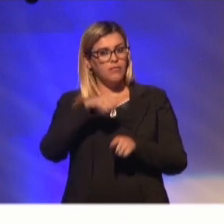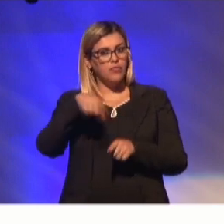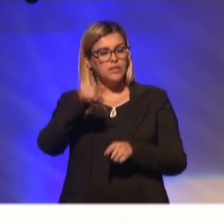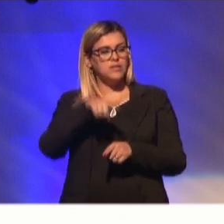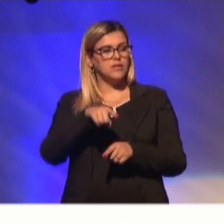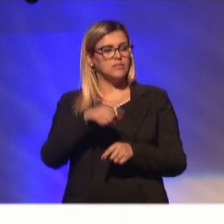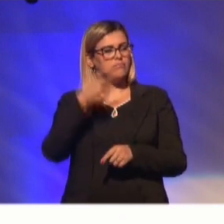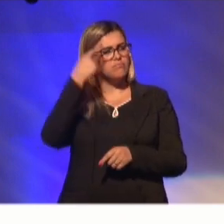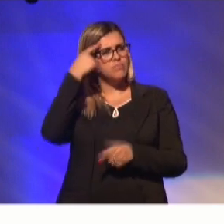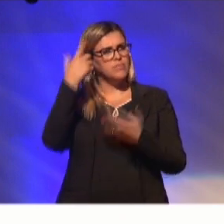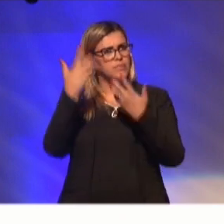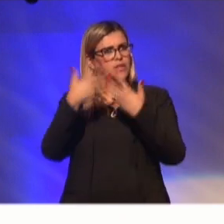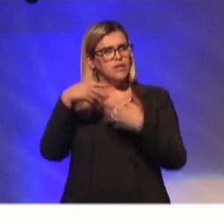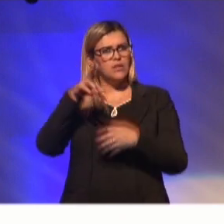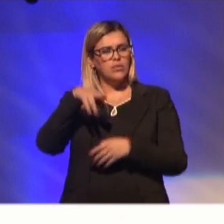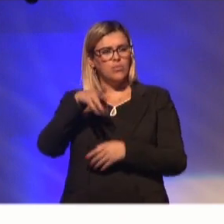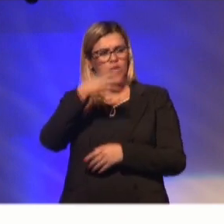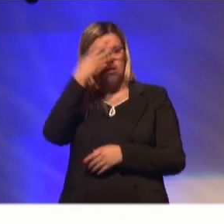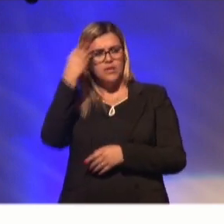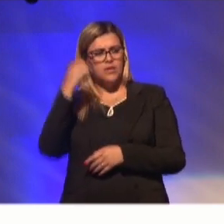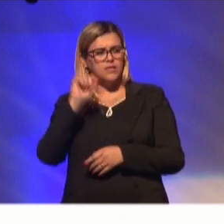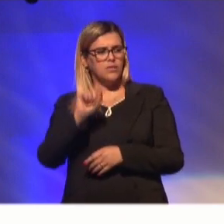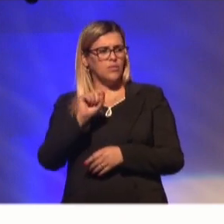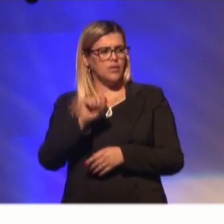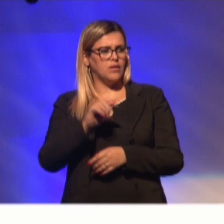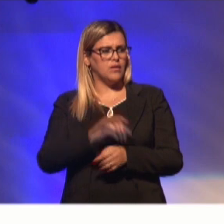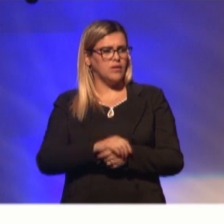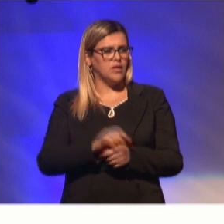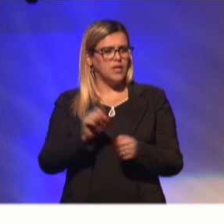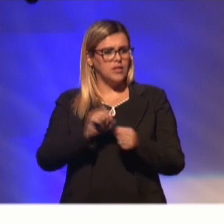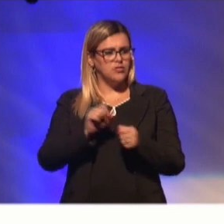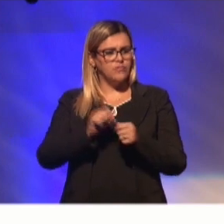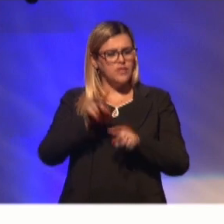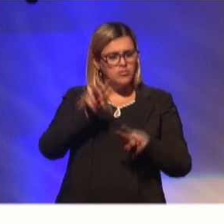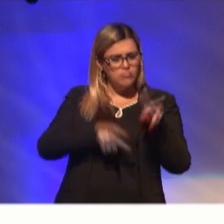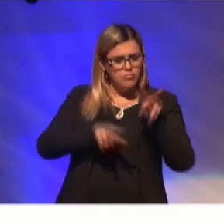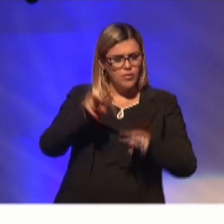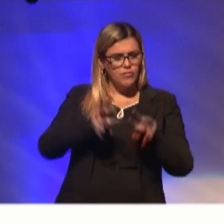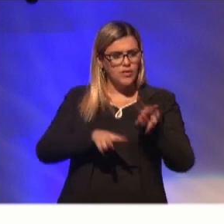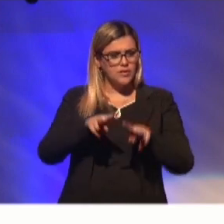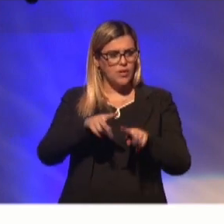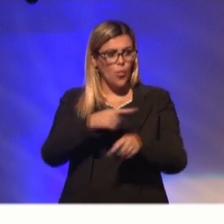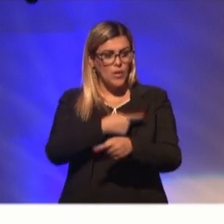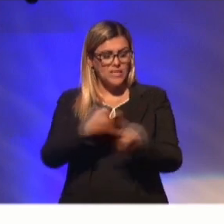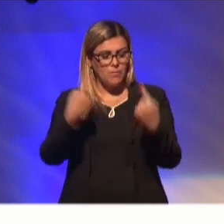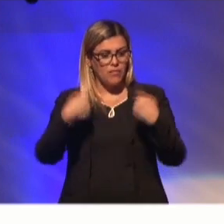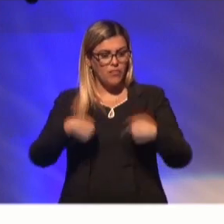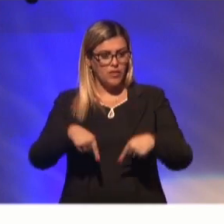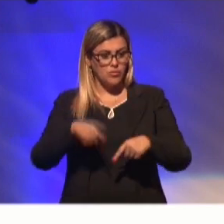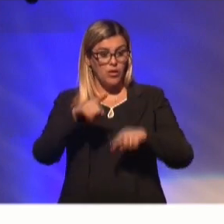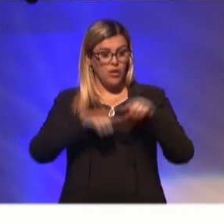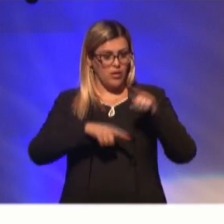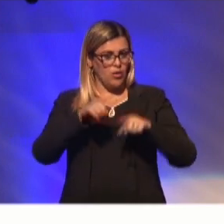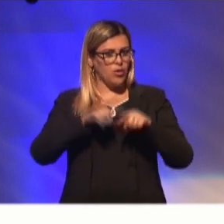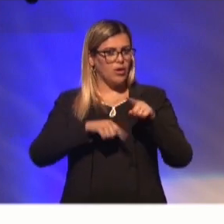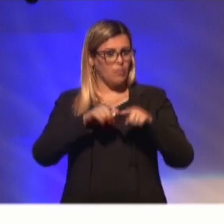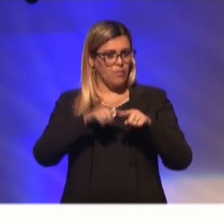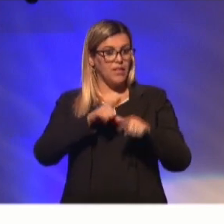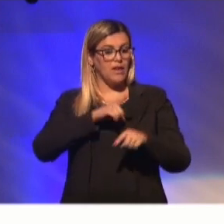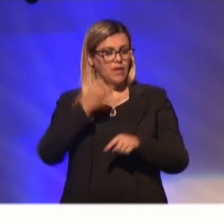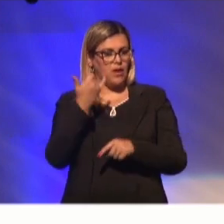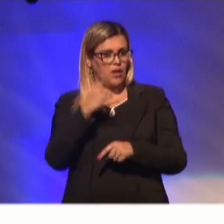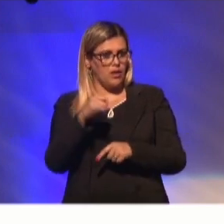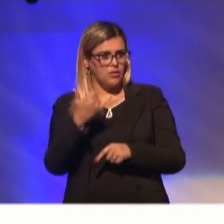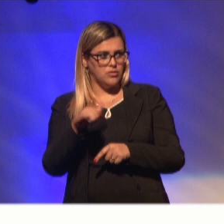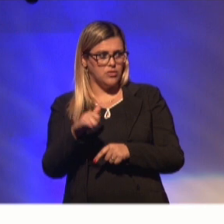mensagem para a gente nunca esquecer de realizar uma boa anamnese, um bom exame físico. Vejam que é um equipamento que produz alta